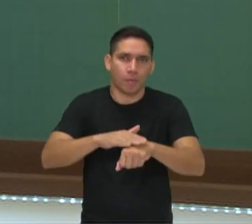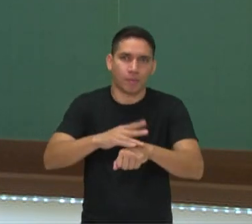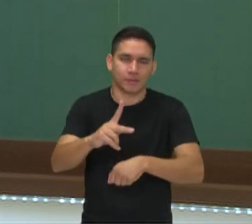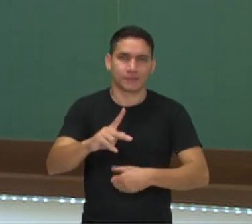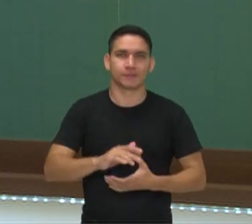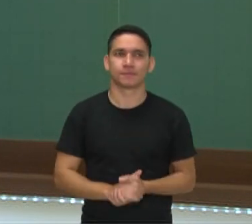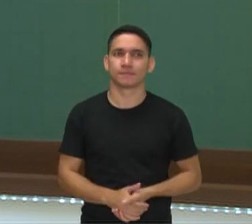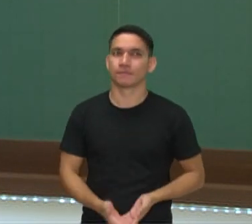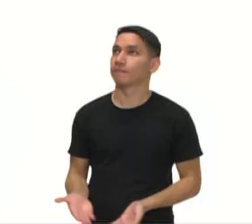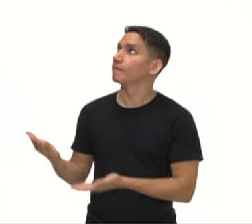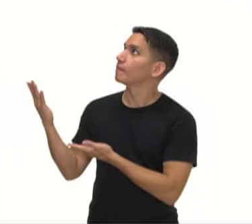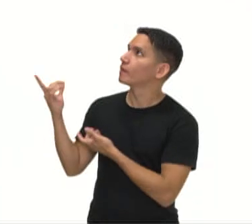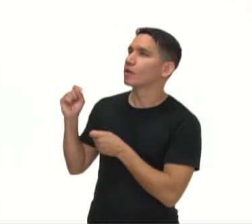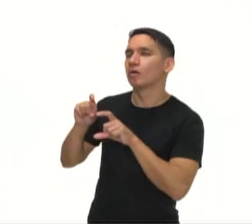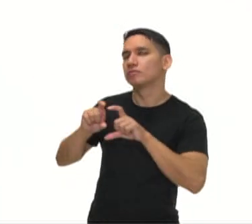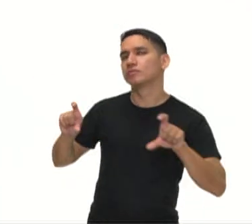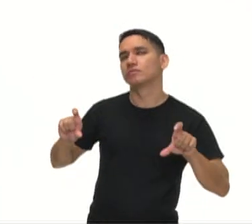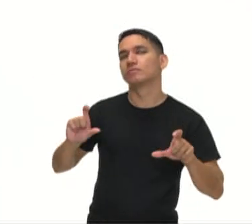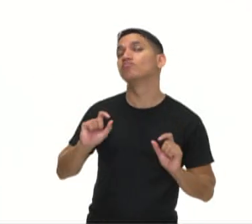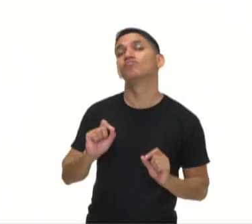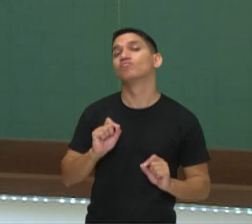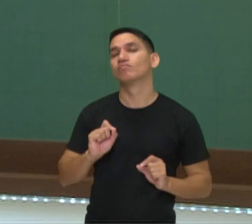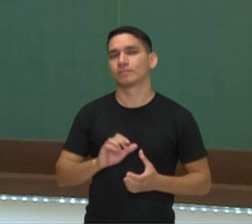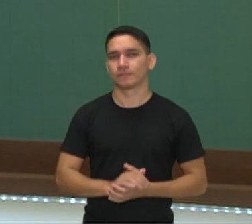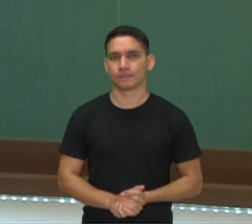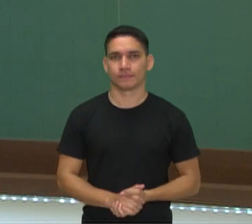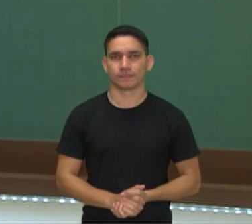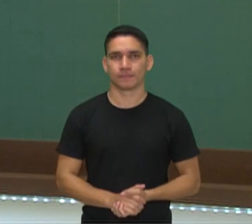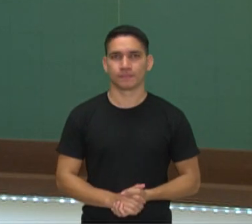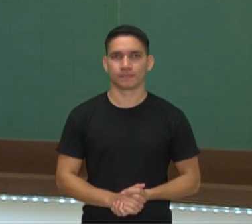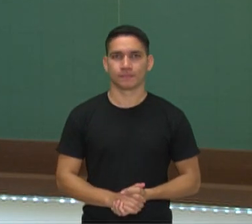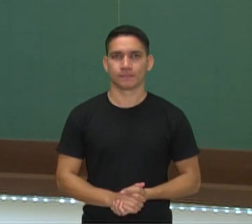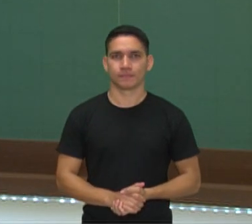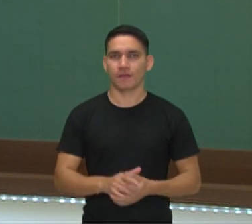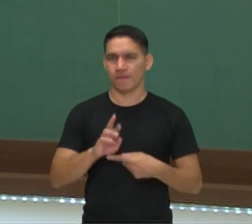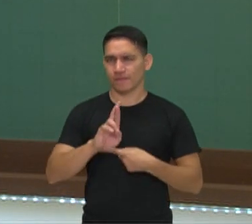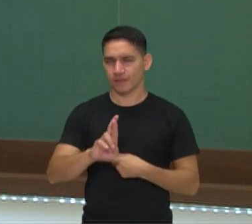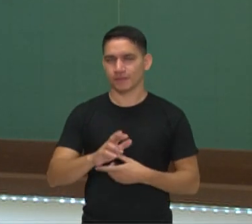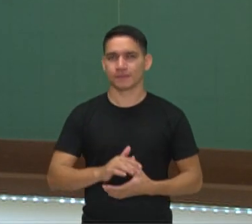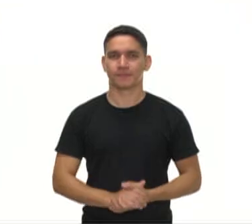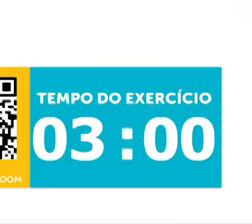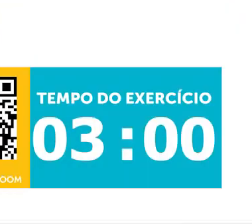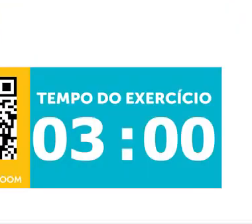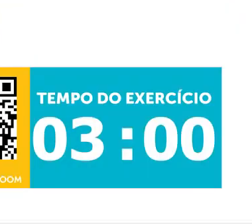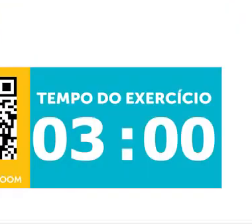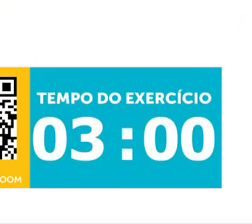vocês. Solução dessa equação aqui. Como é que faz? Responde aí que eu já volto.